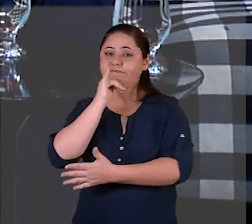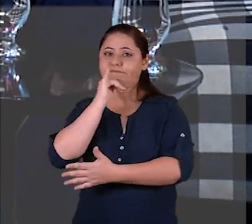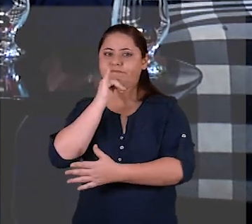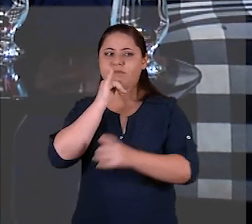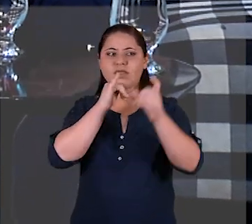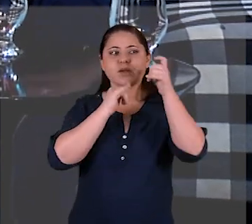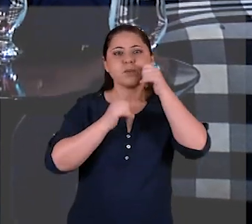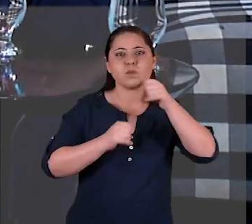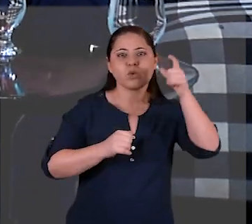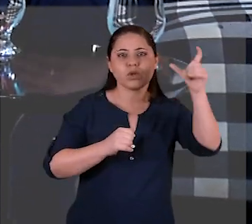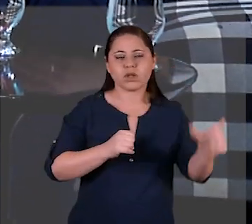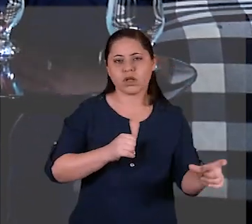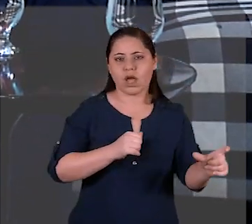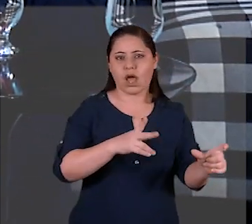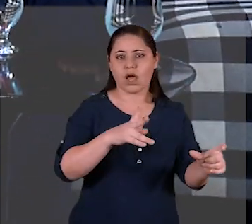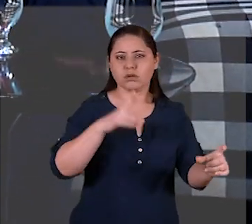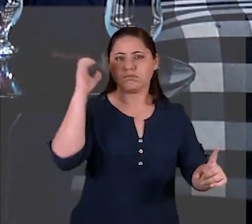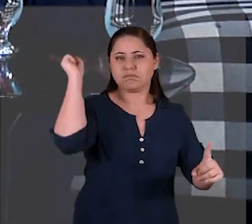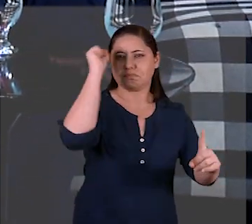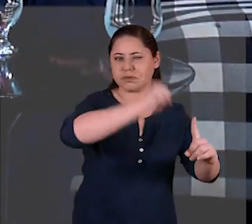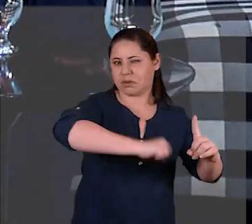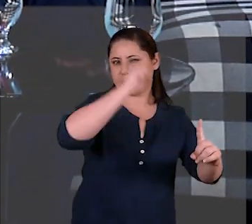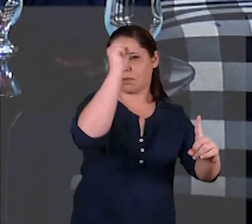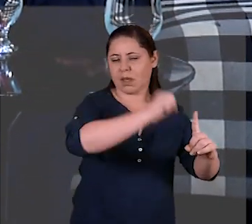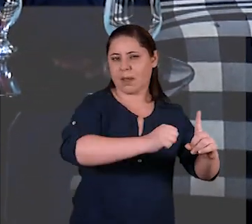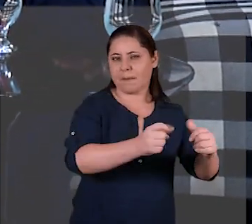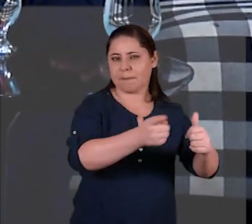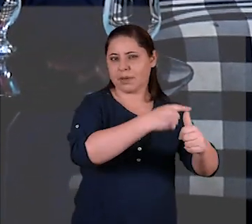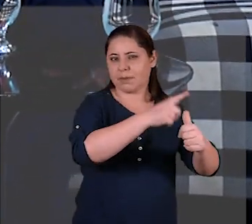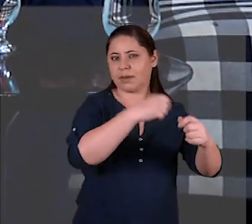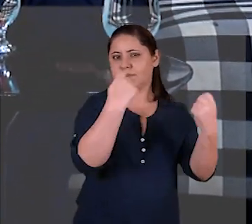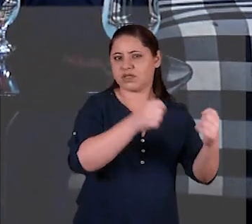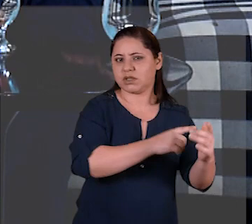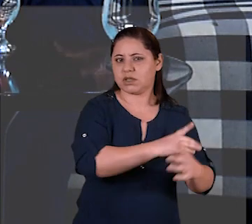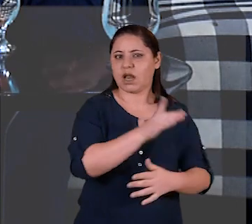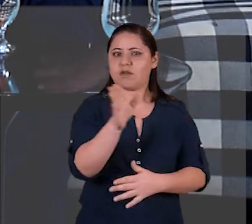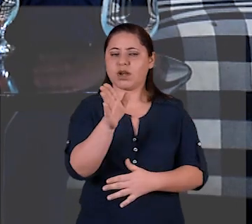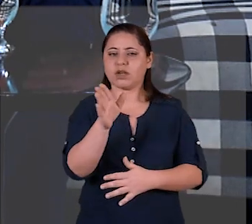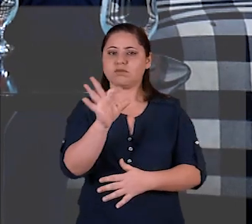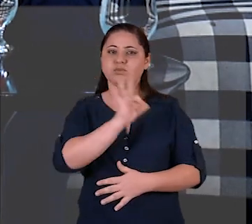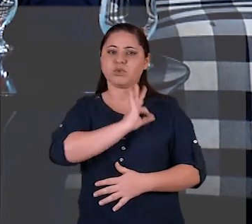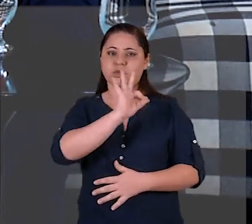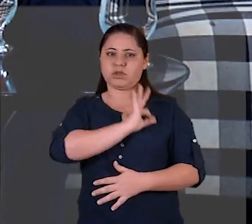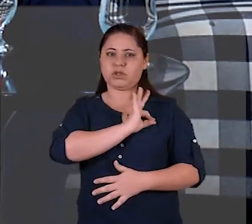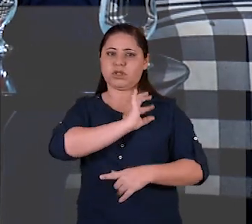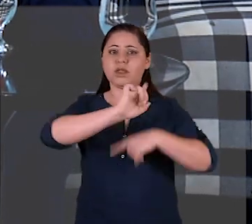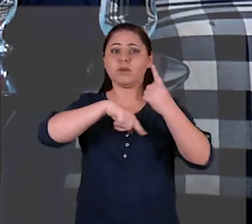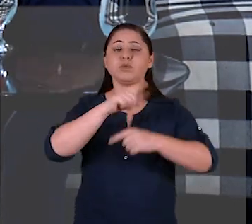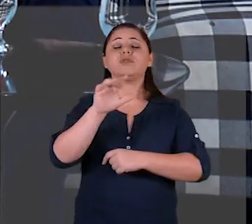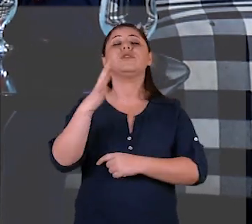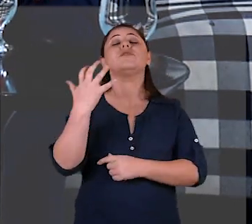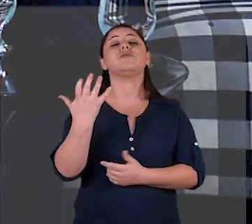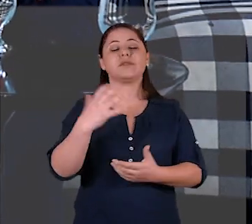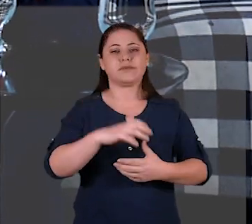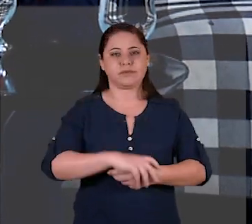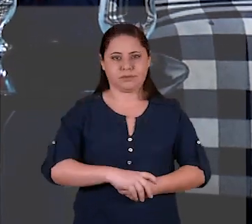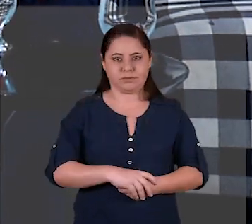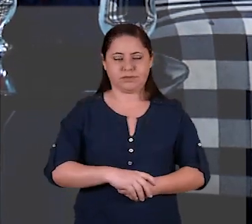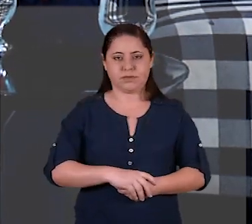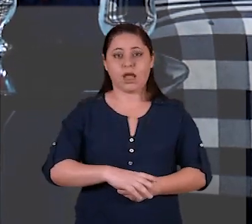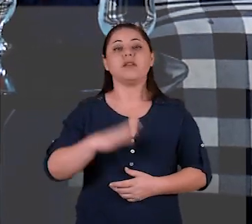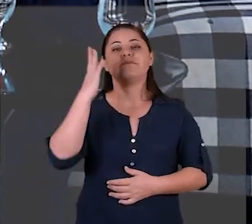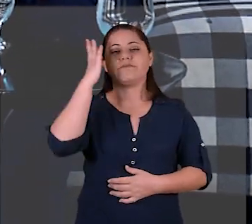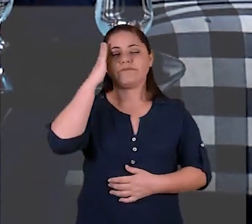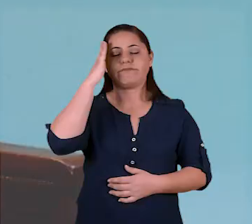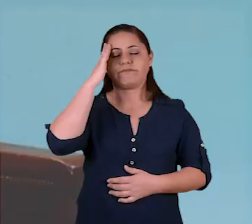em contato com a polícia, é a primeira medida que ela deveria tomar, no caso. Sim. E aí, o que é feito a partir desse momento? Sim,